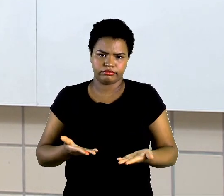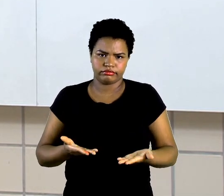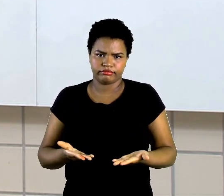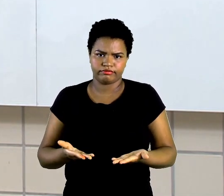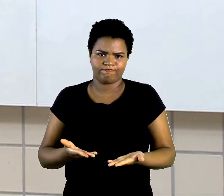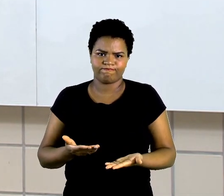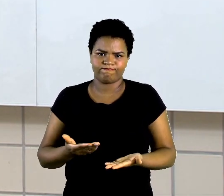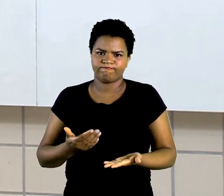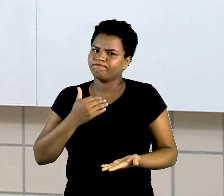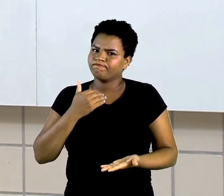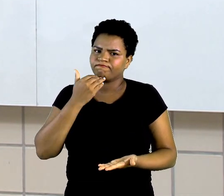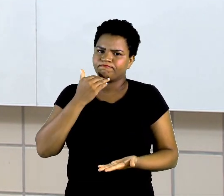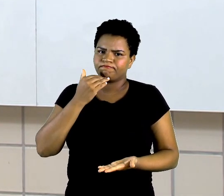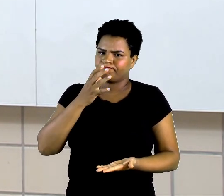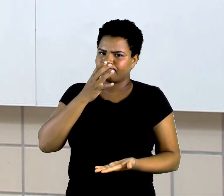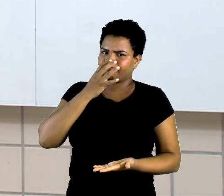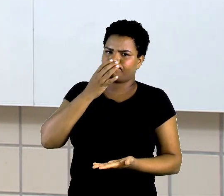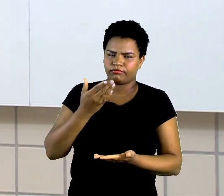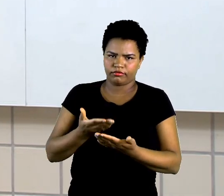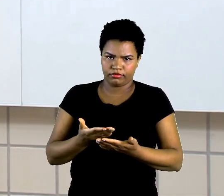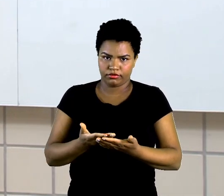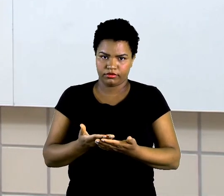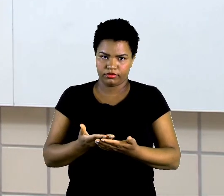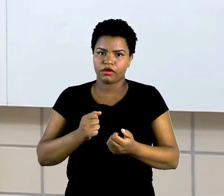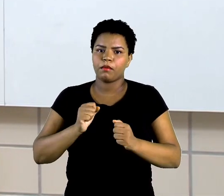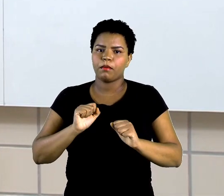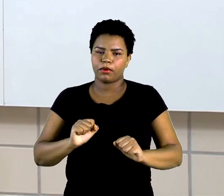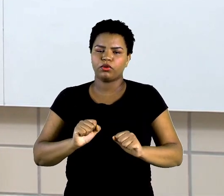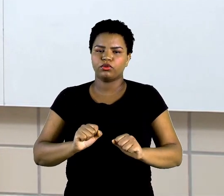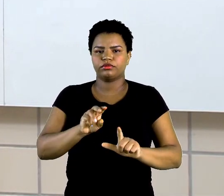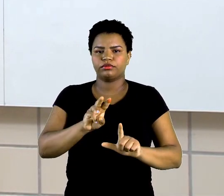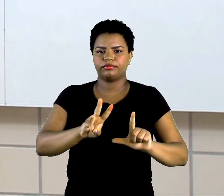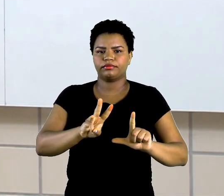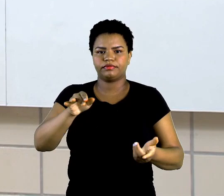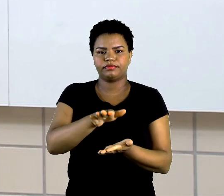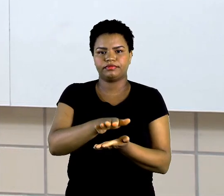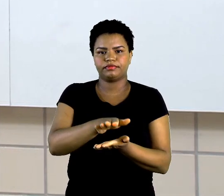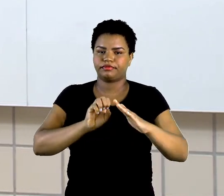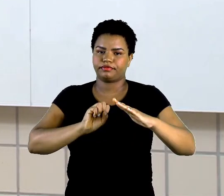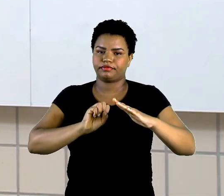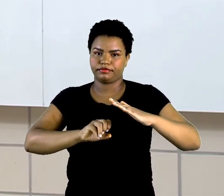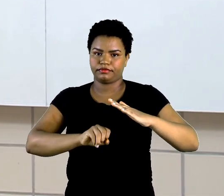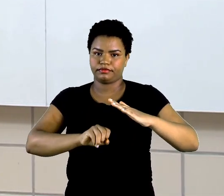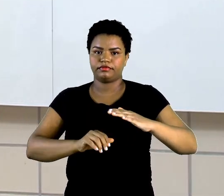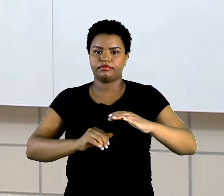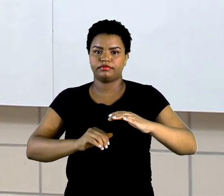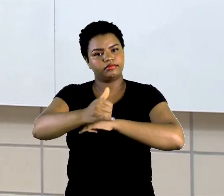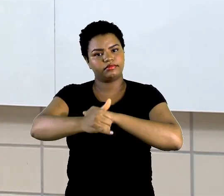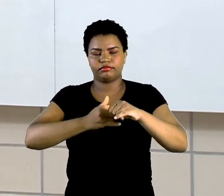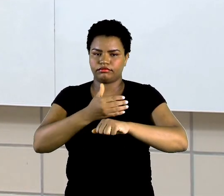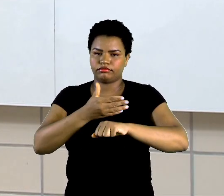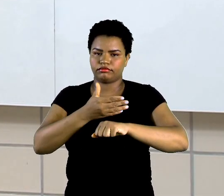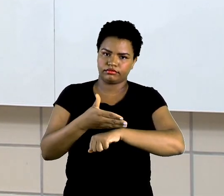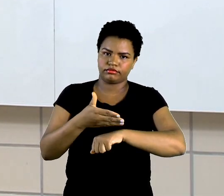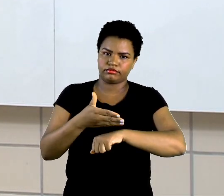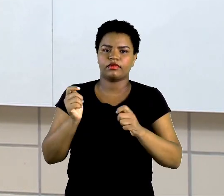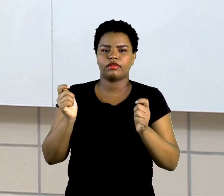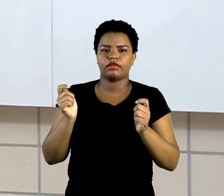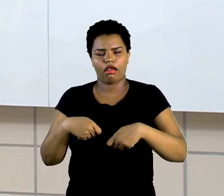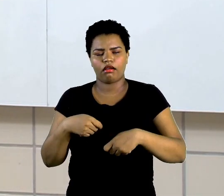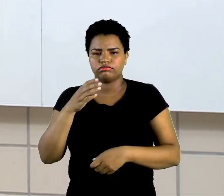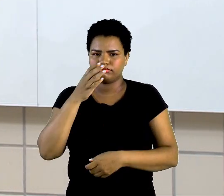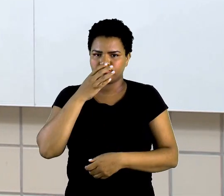conseguiu assistir a aula, você pode entrar na ferramenta Palmas Homeschool e acessar e você vai assistir a aula, tá